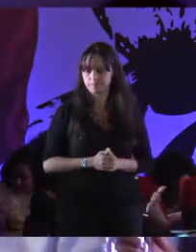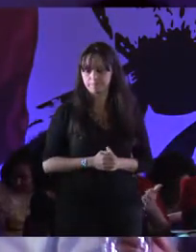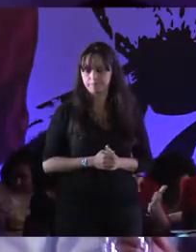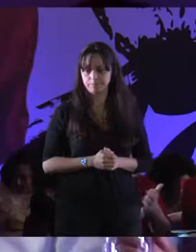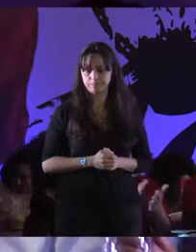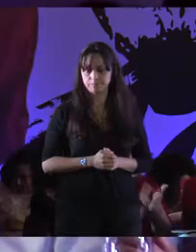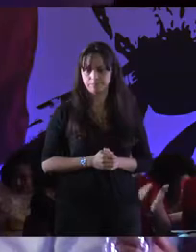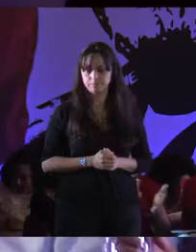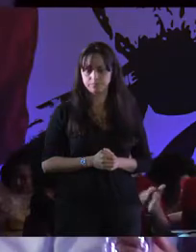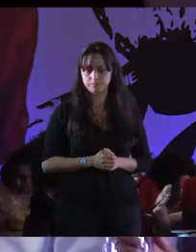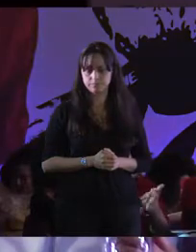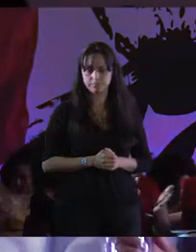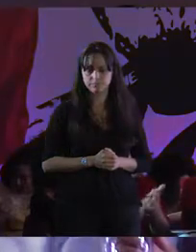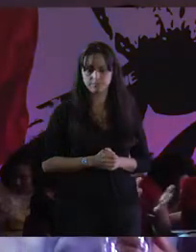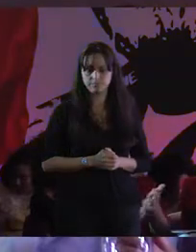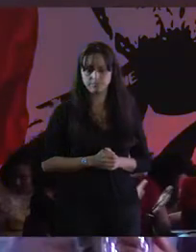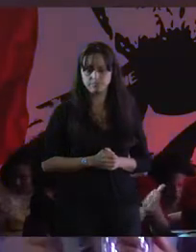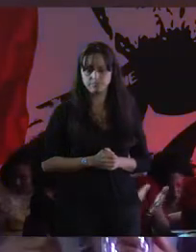Para já ir pro...